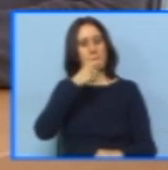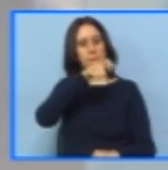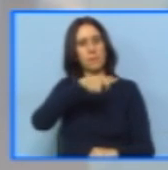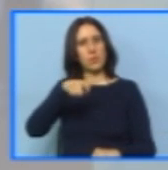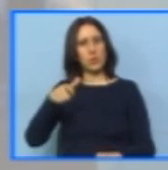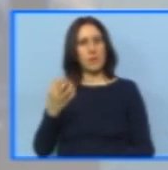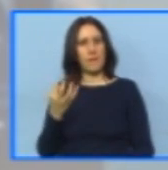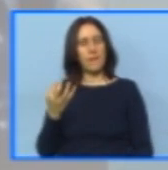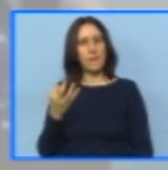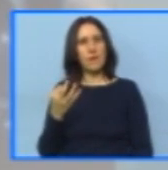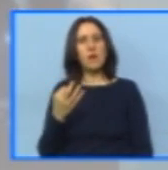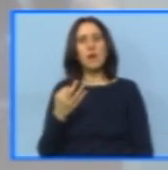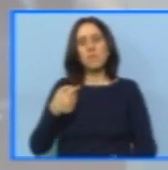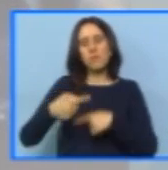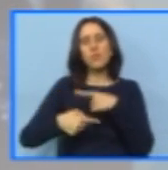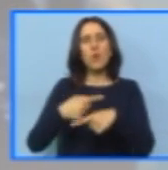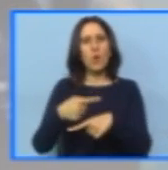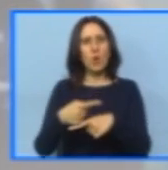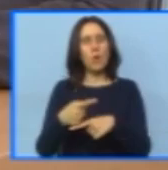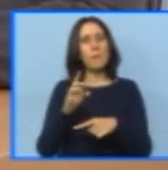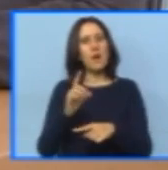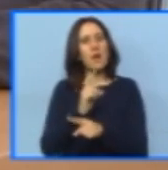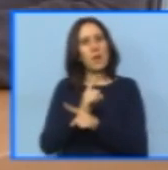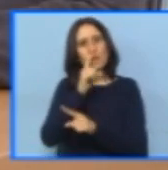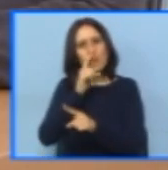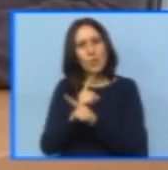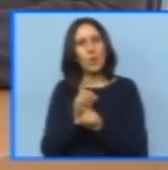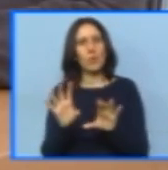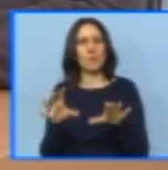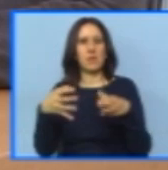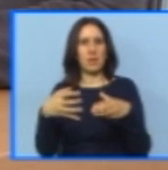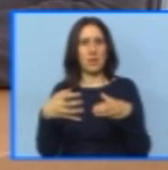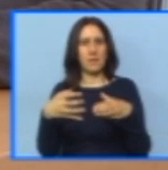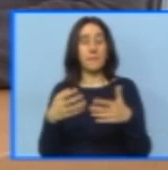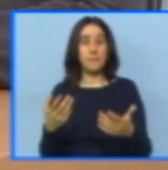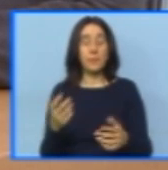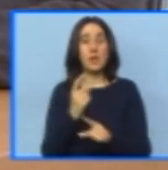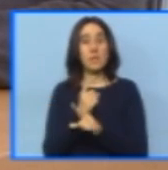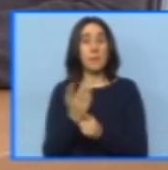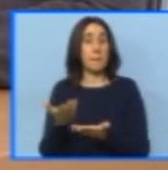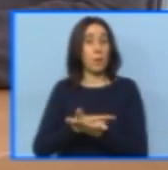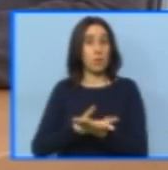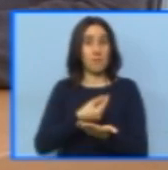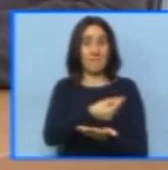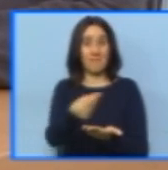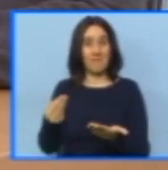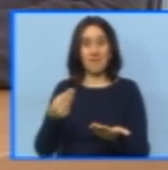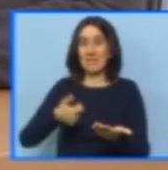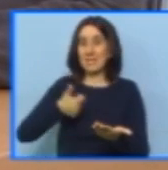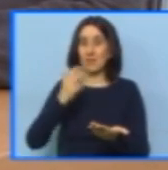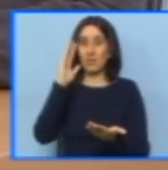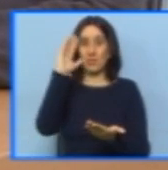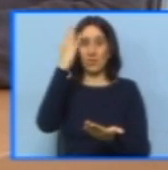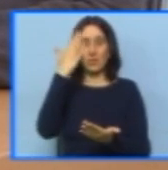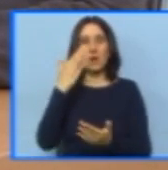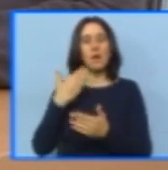partilham um ritual, mas que fazem a experiência da comunidade. A fração do pão é indispensável. Desde o princípio